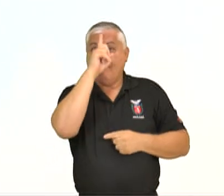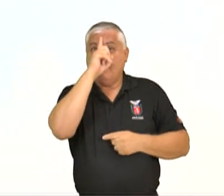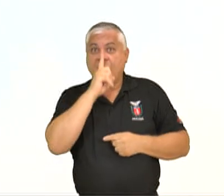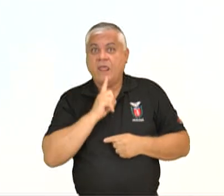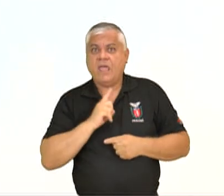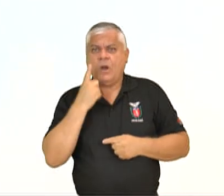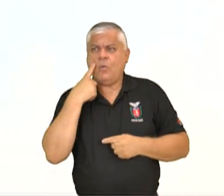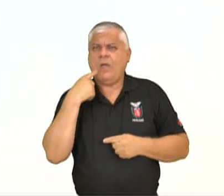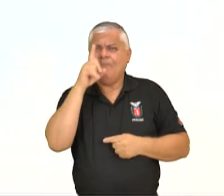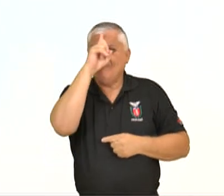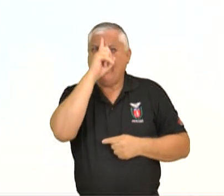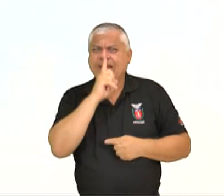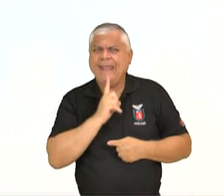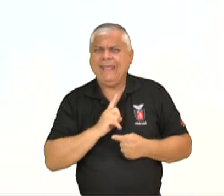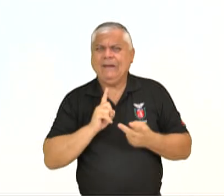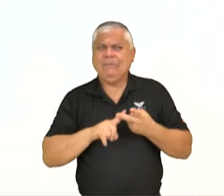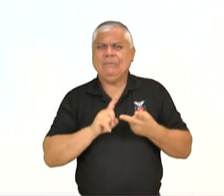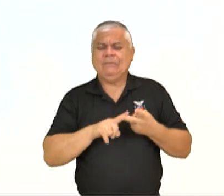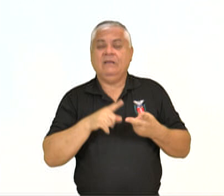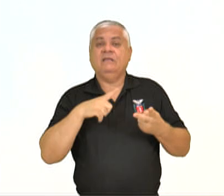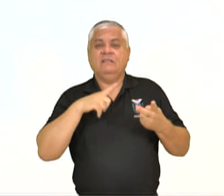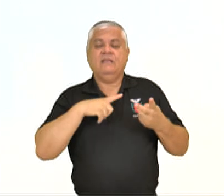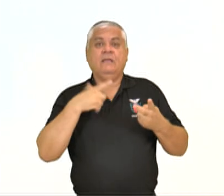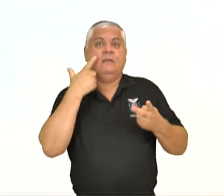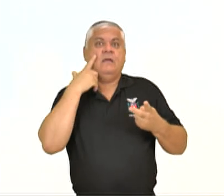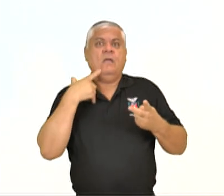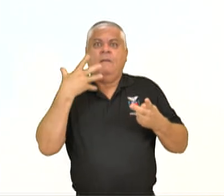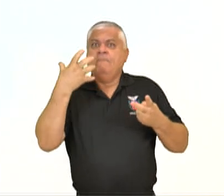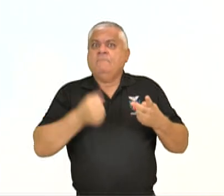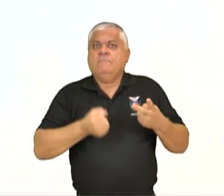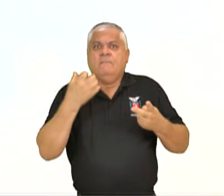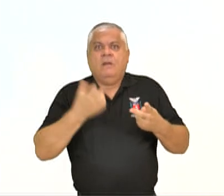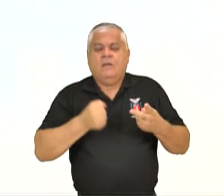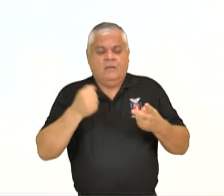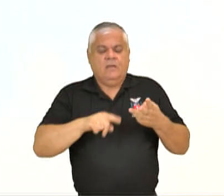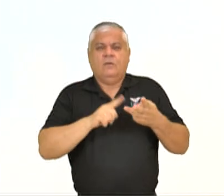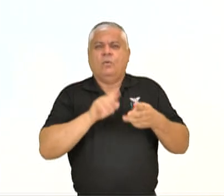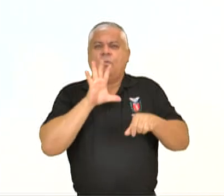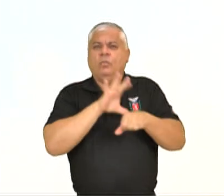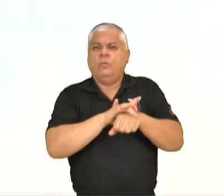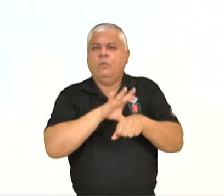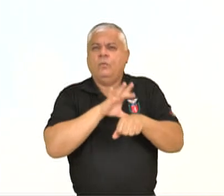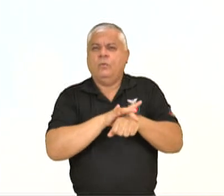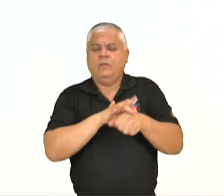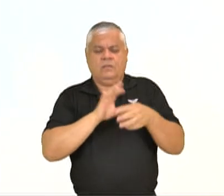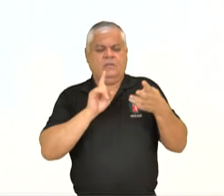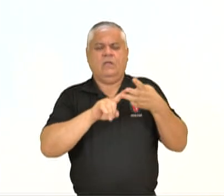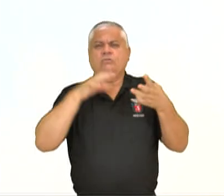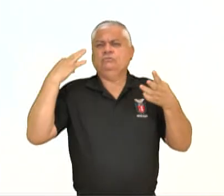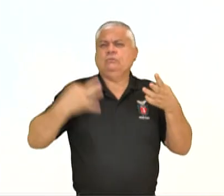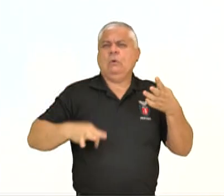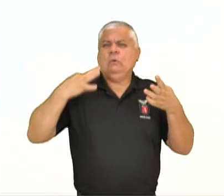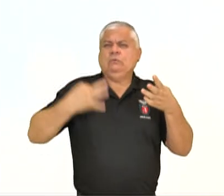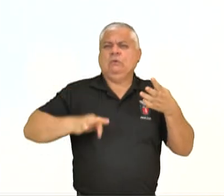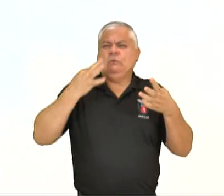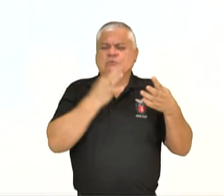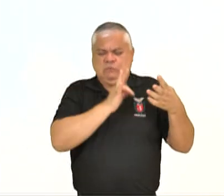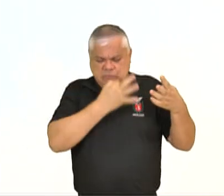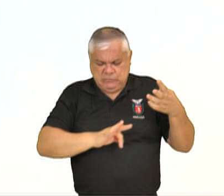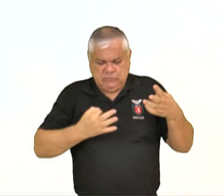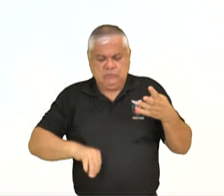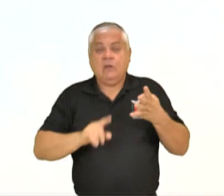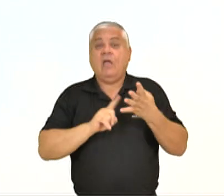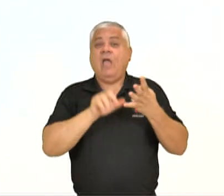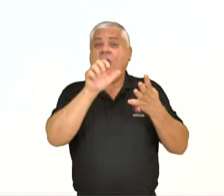pele amarelada, olhos amarelos também, anemia, infecções repetidas, crises dolorosas, aumenta a chance de